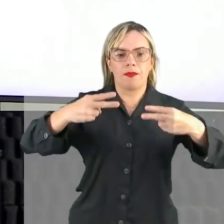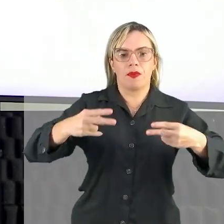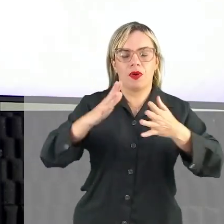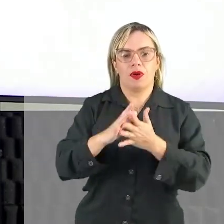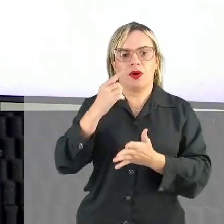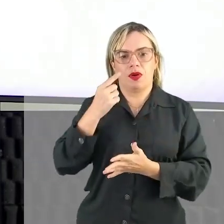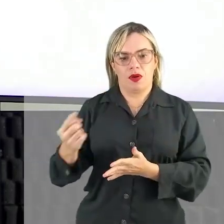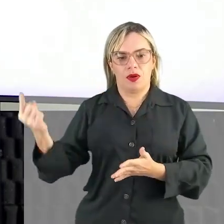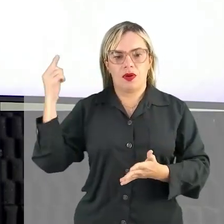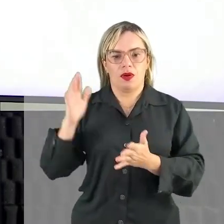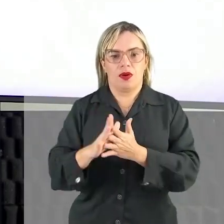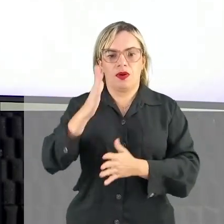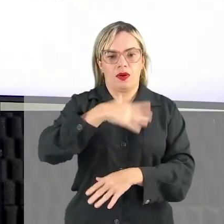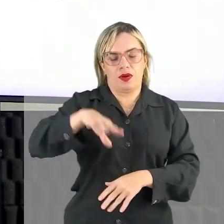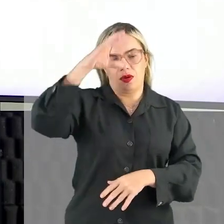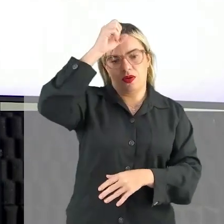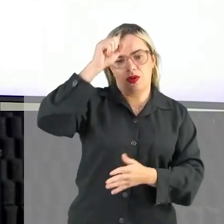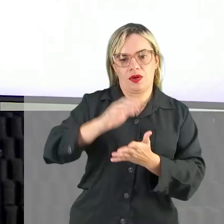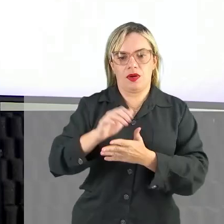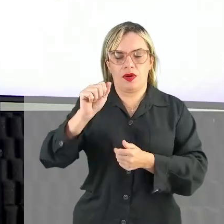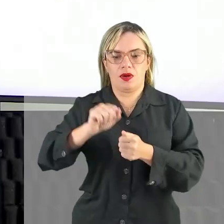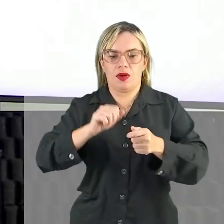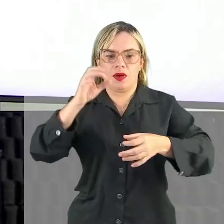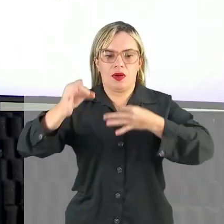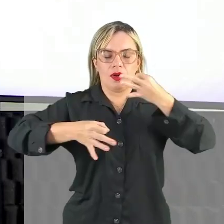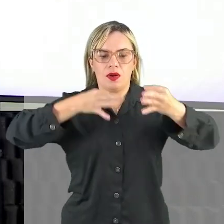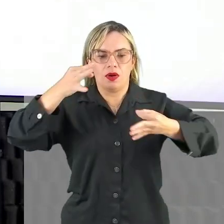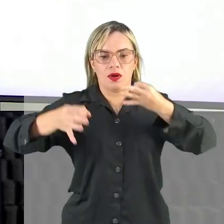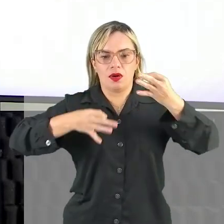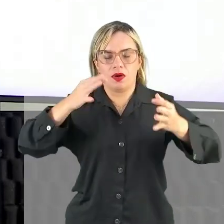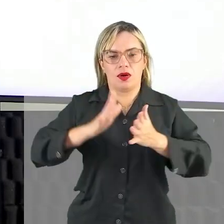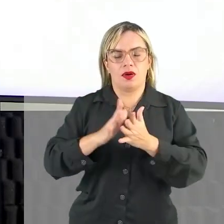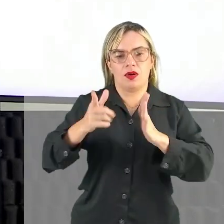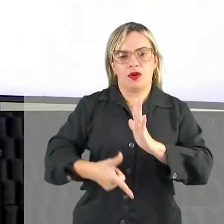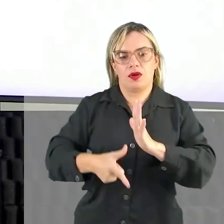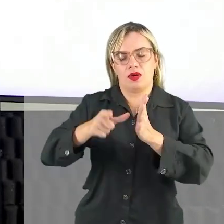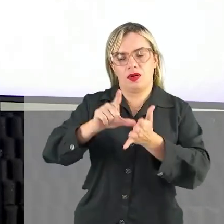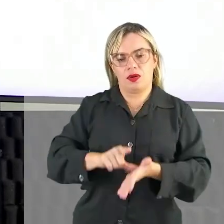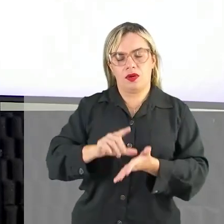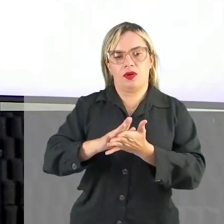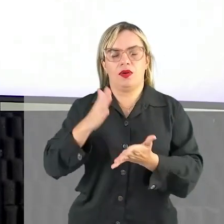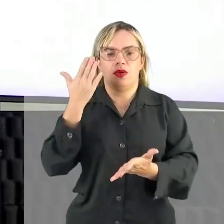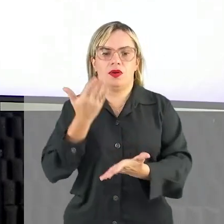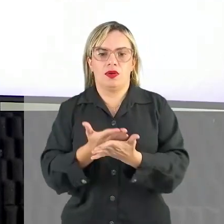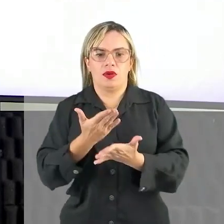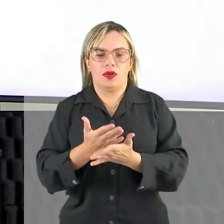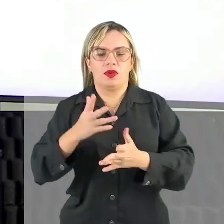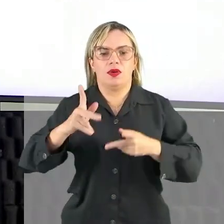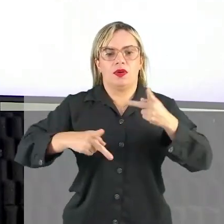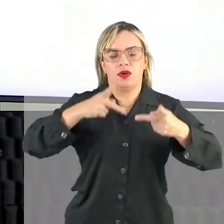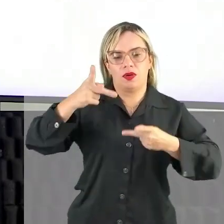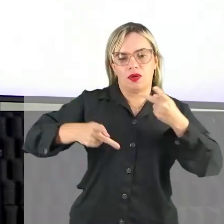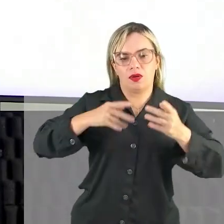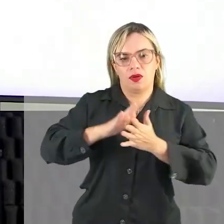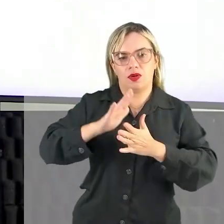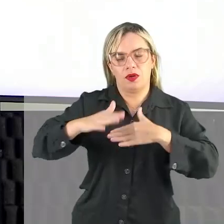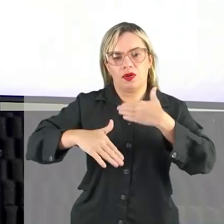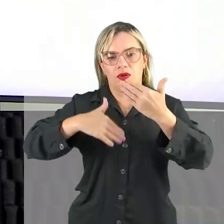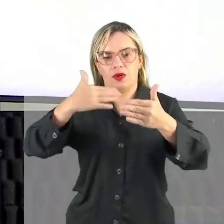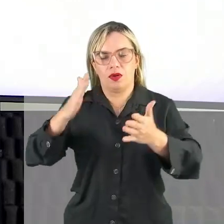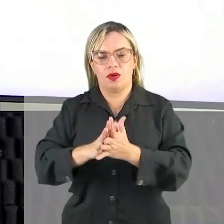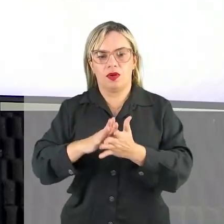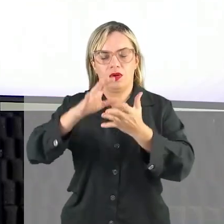sobre operações argumentativas nas aulas anteriores nós temos falado sobre o processo de